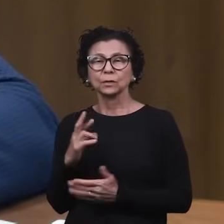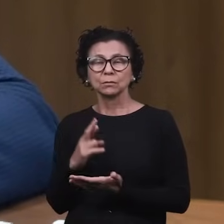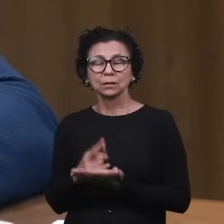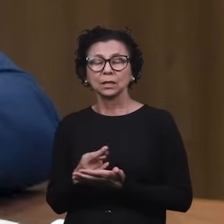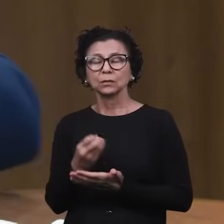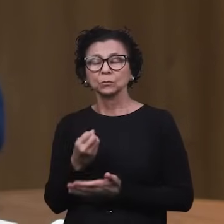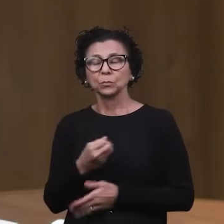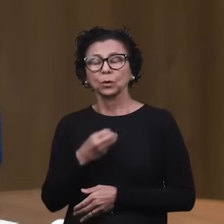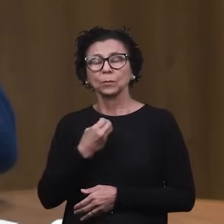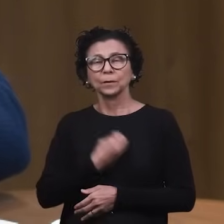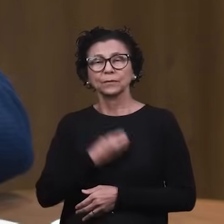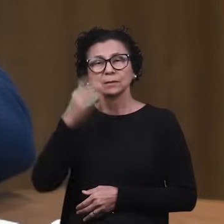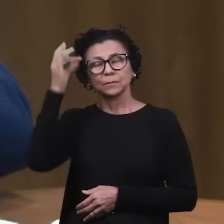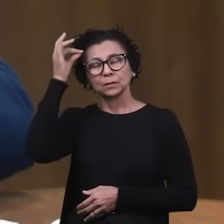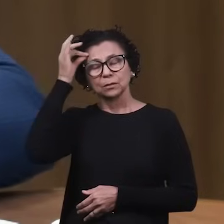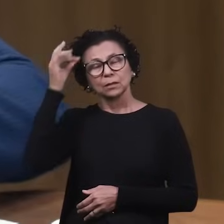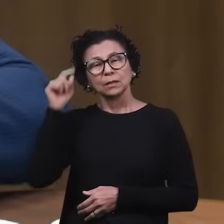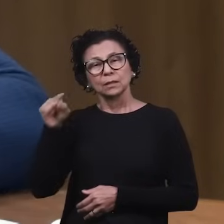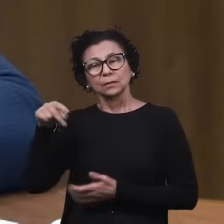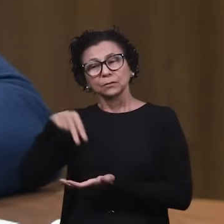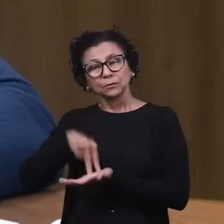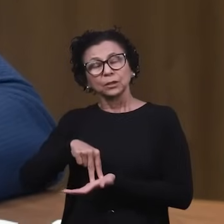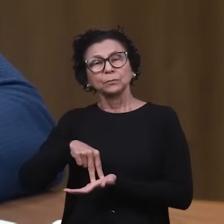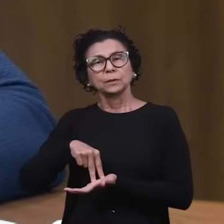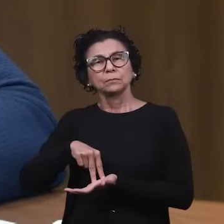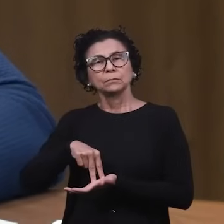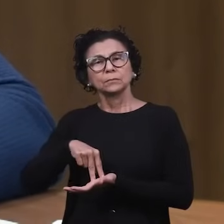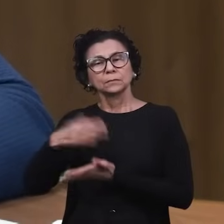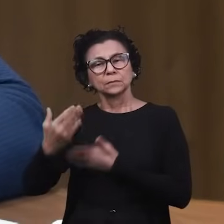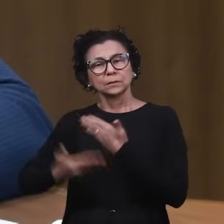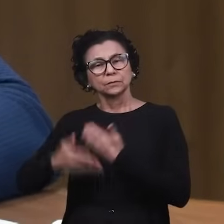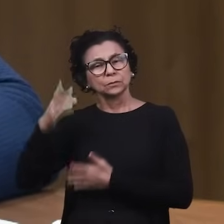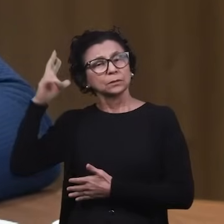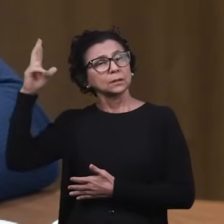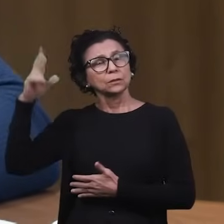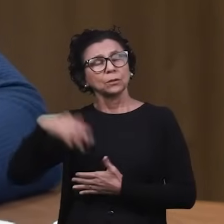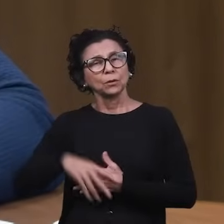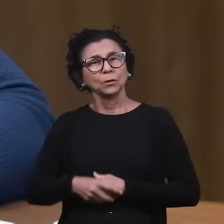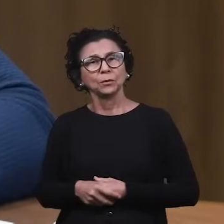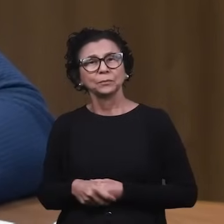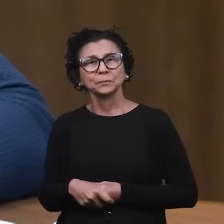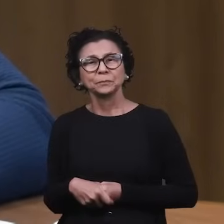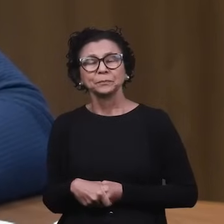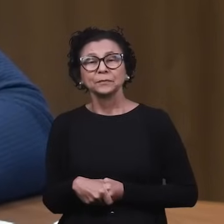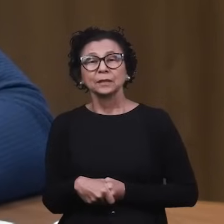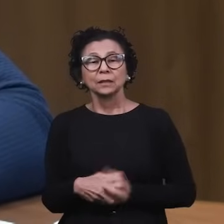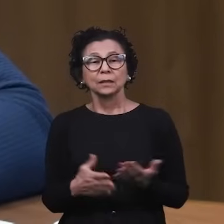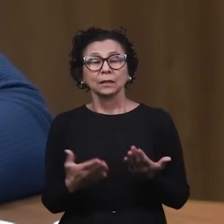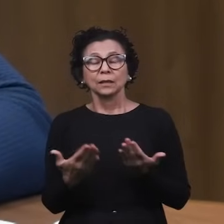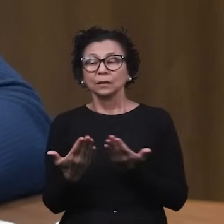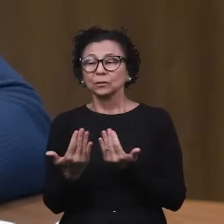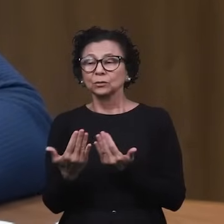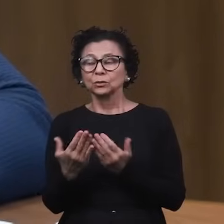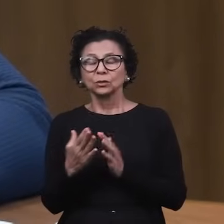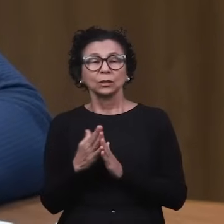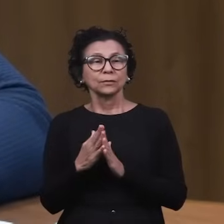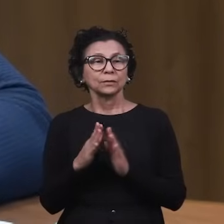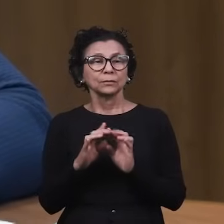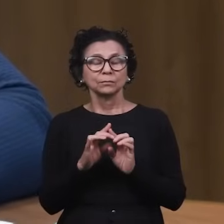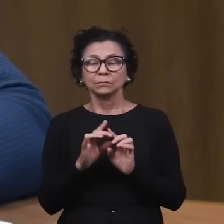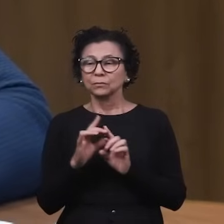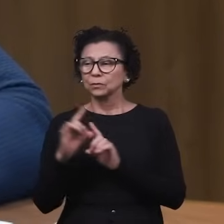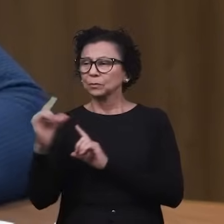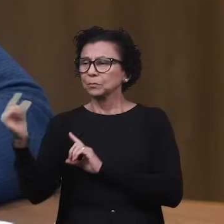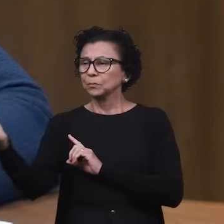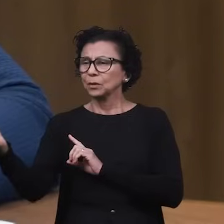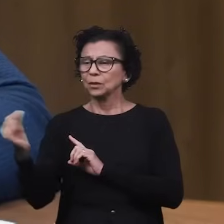ele continuava firme na presença do Senhor, servindo ao Senhor. E quando aquele jovem se afastou, foi embora, aquela professora virou para mim e